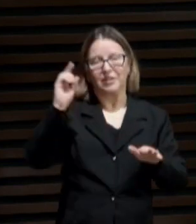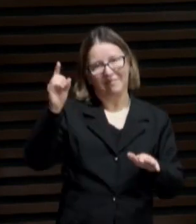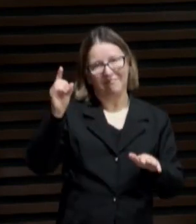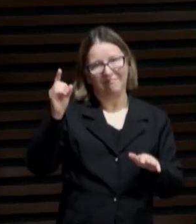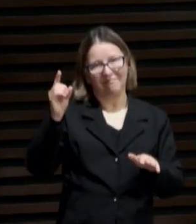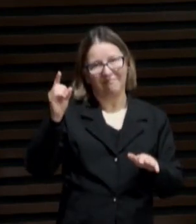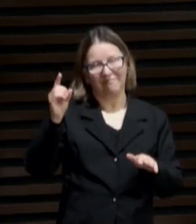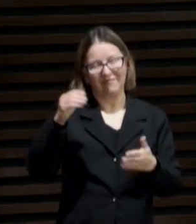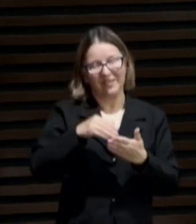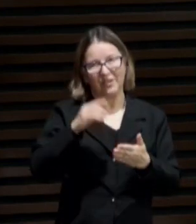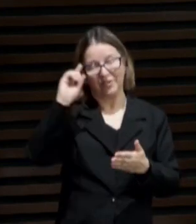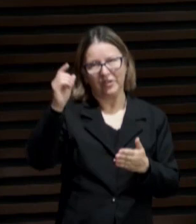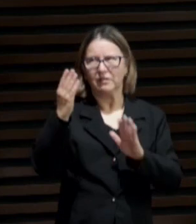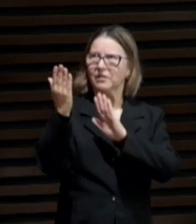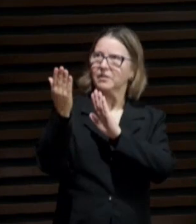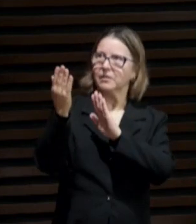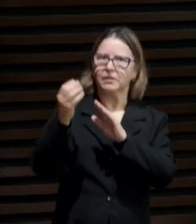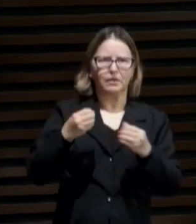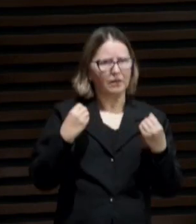a face. Como assim?